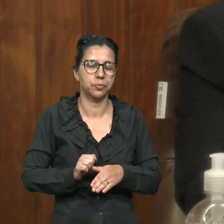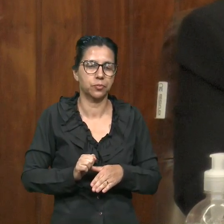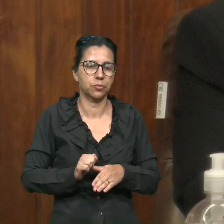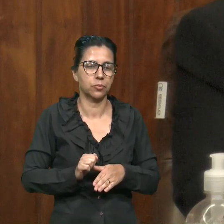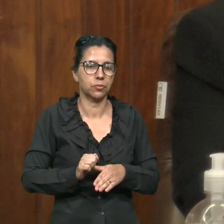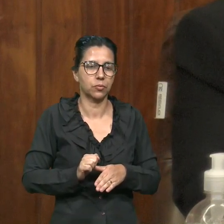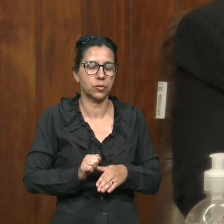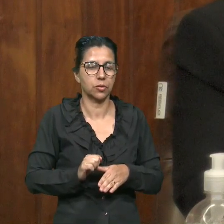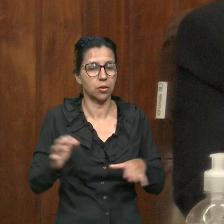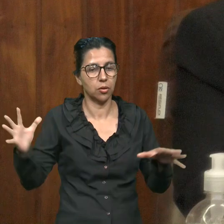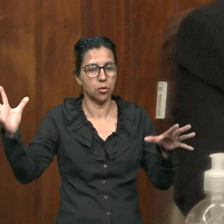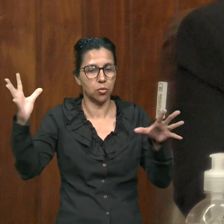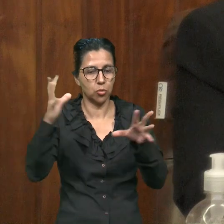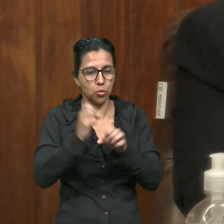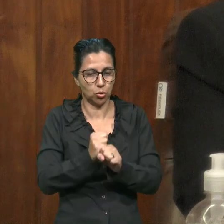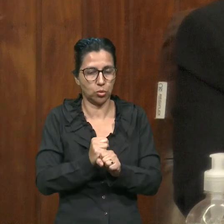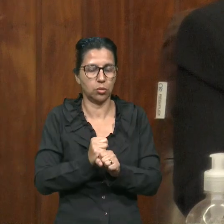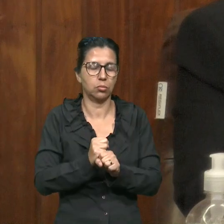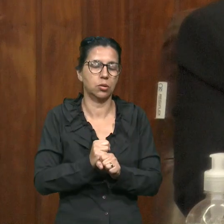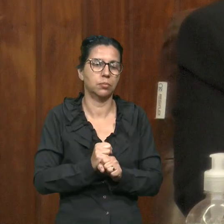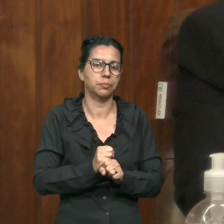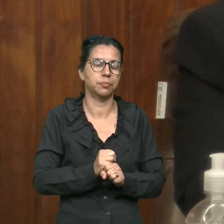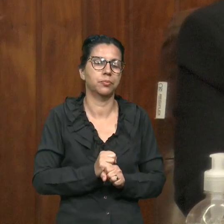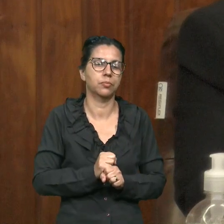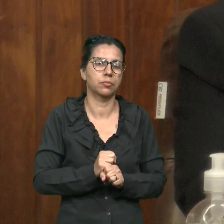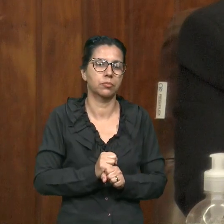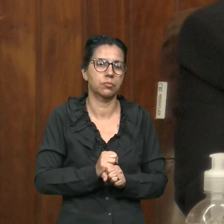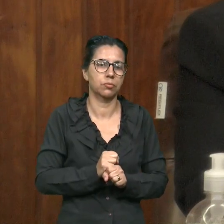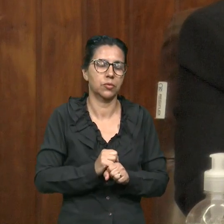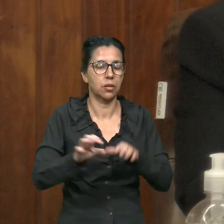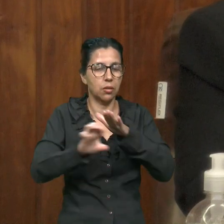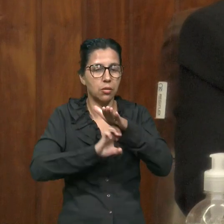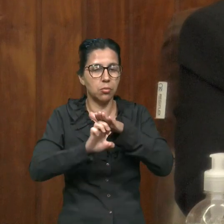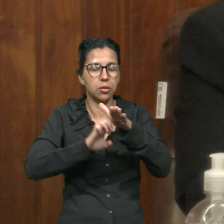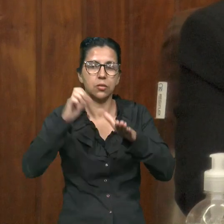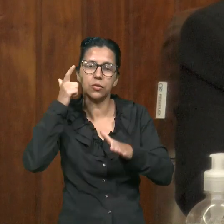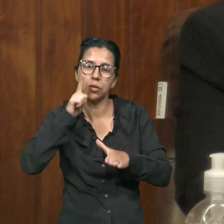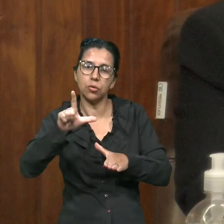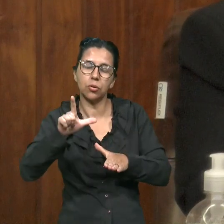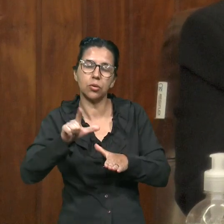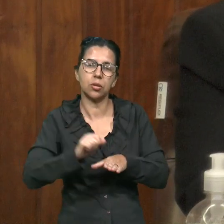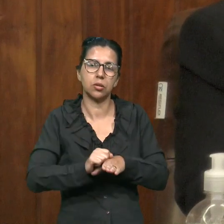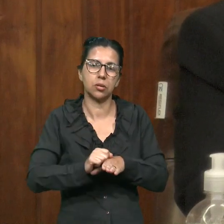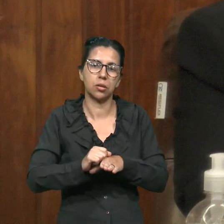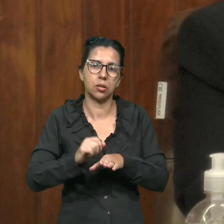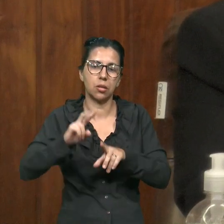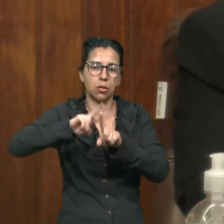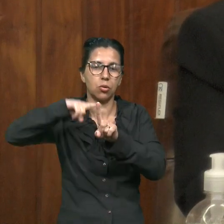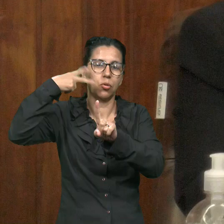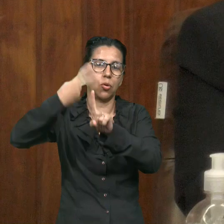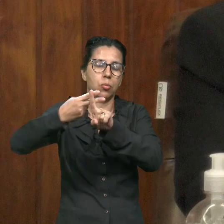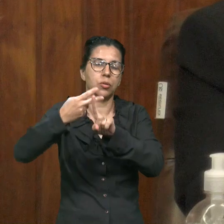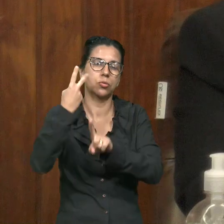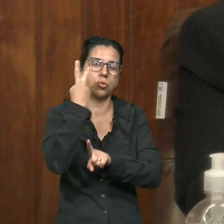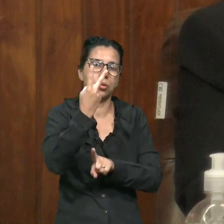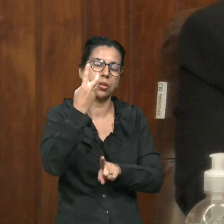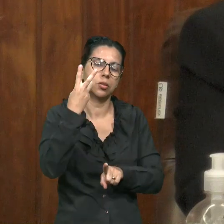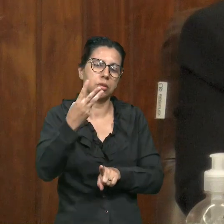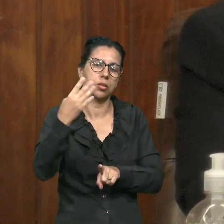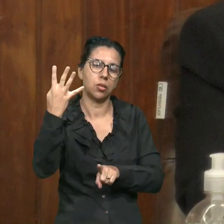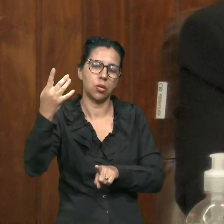R$ 1.090.842,16. Somando-se os dois aditivos citados em favor da empresa vencedora, temos o valor adicional de